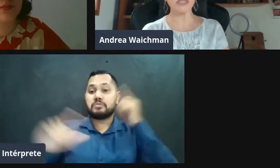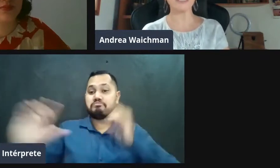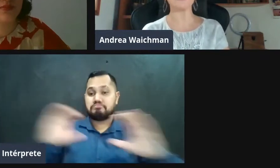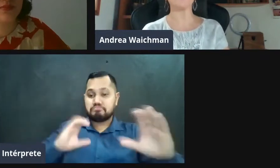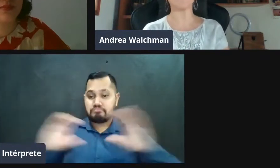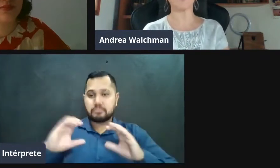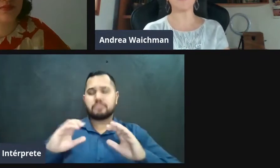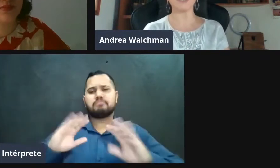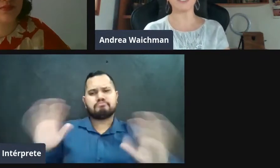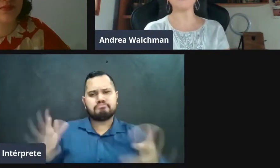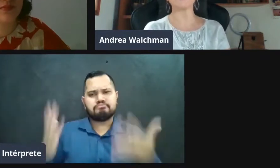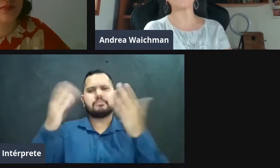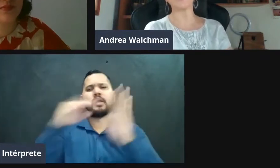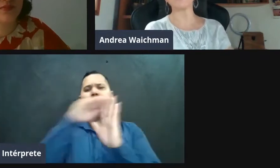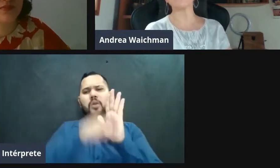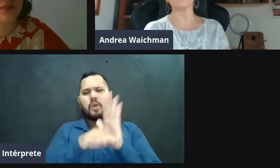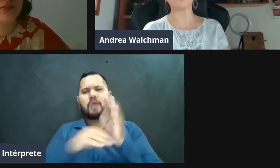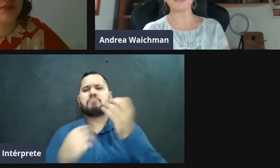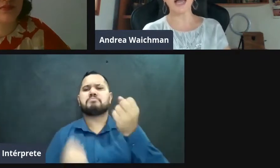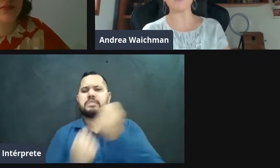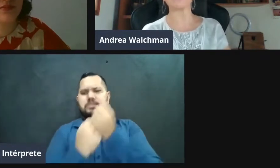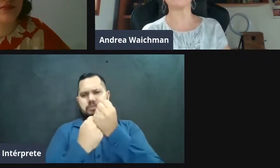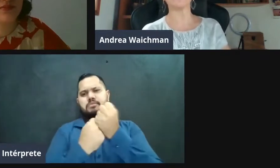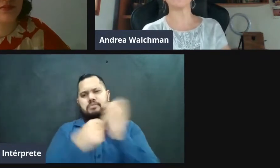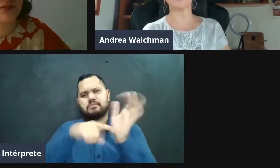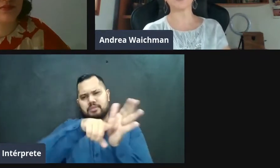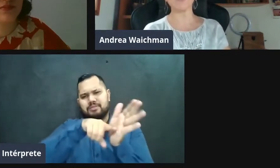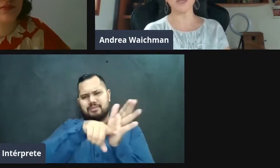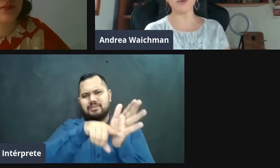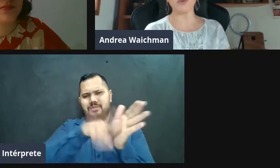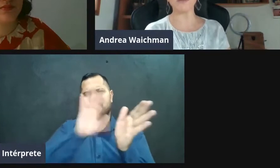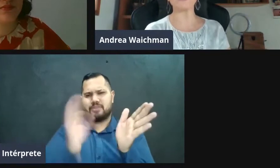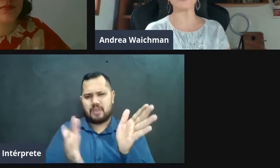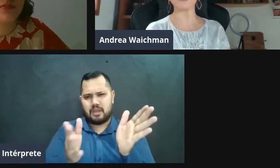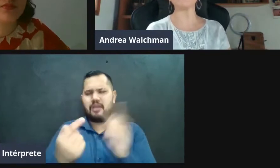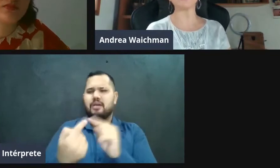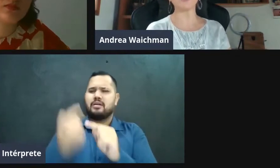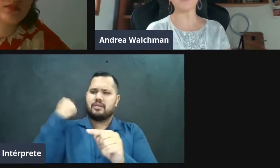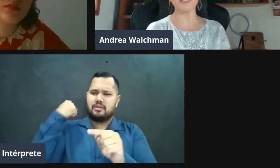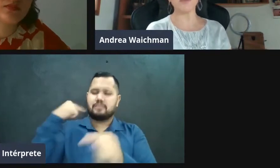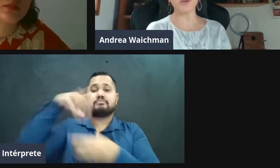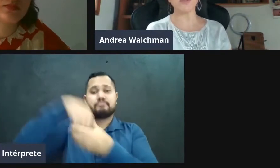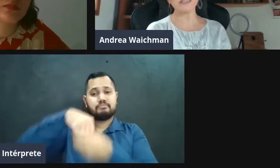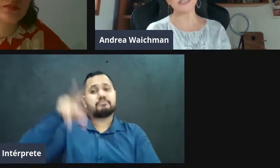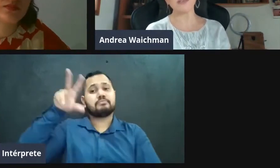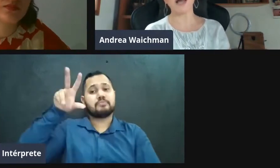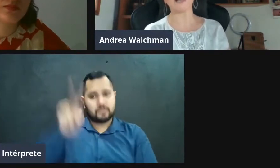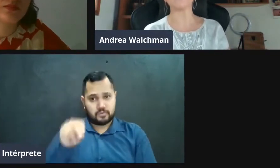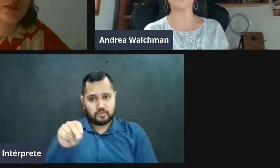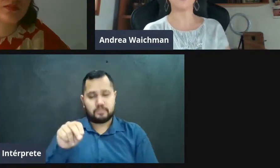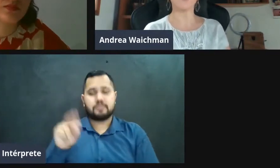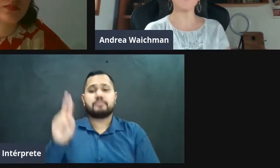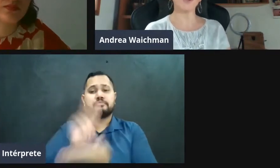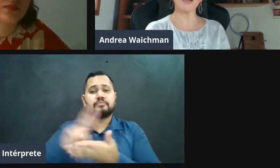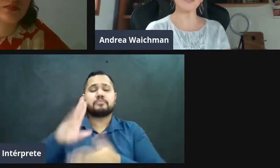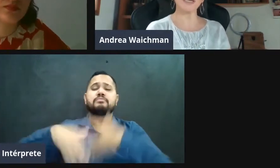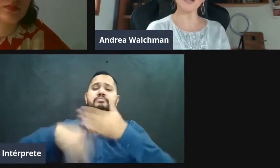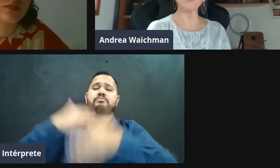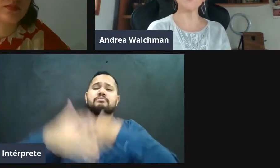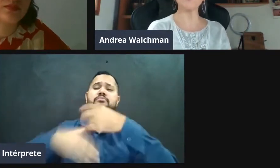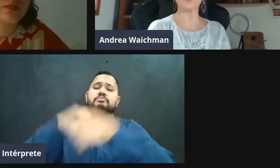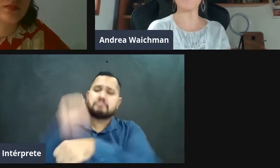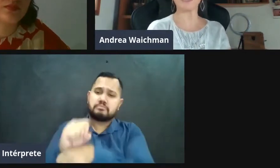programas importantes de apoio à pesquisa que foram criados já há um tempo na universidade e posteriormente foram desativados, como o